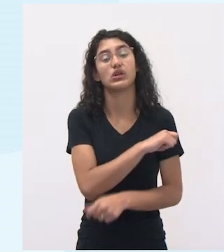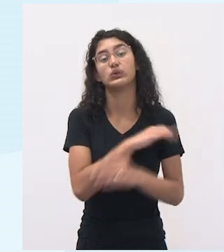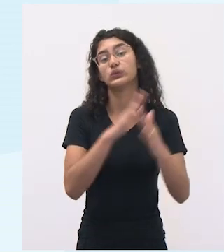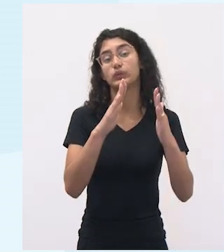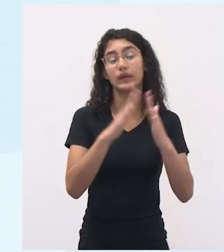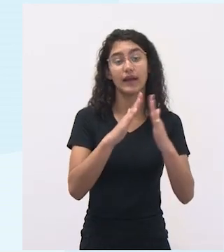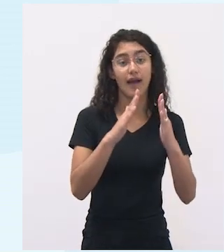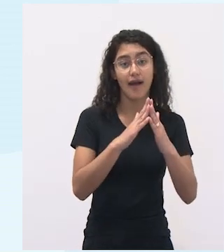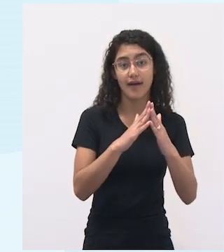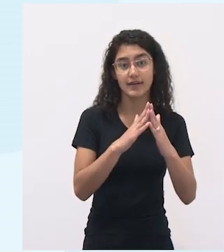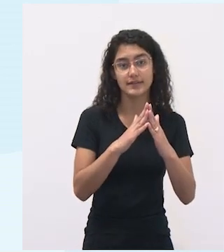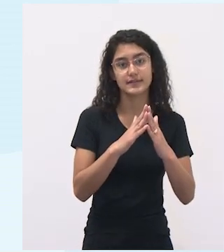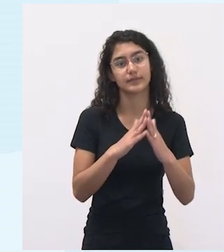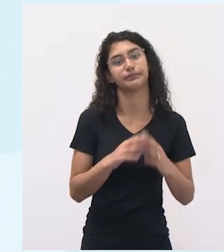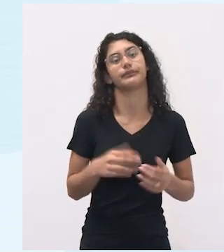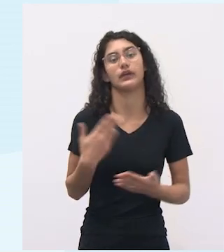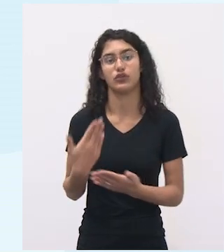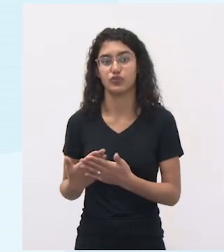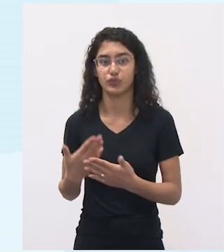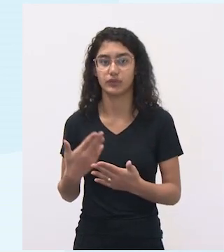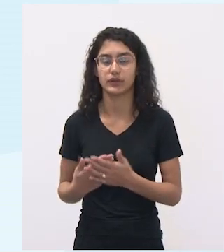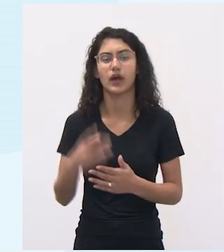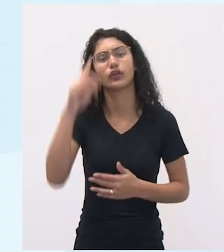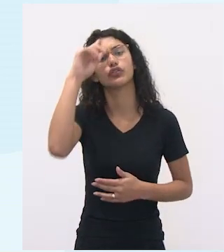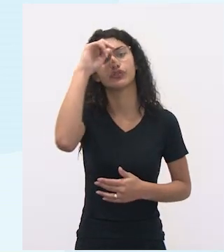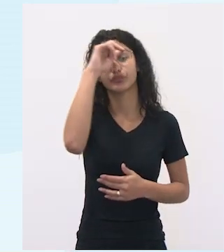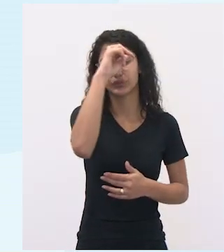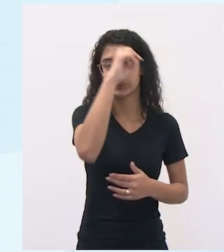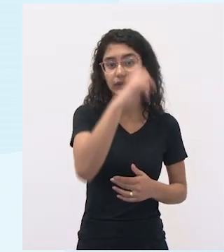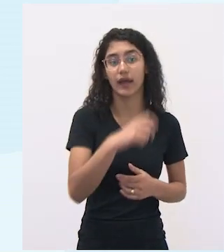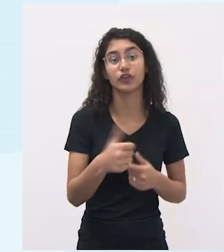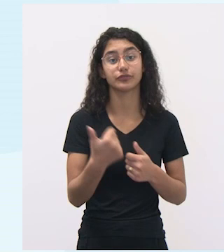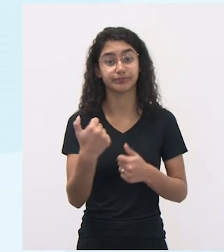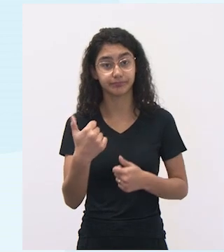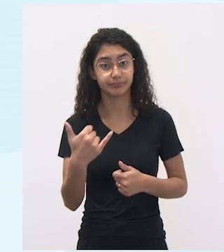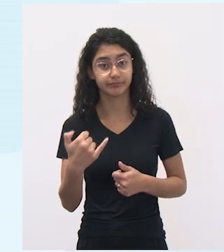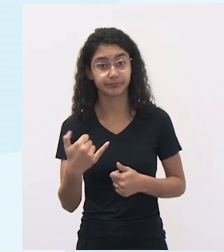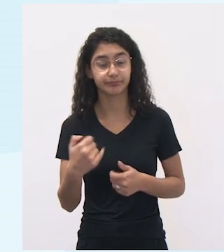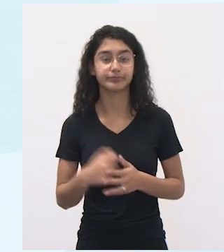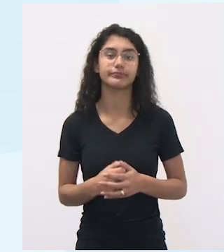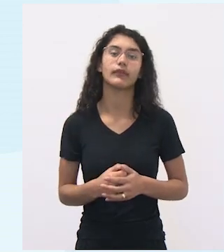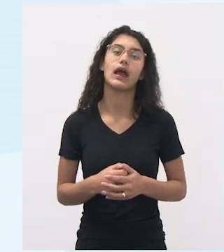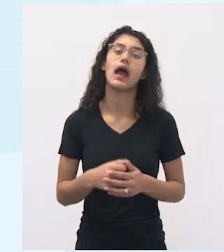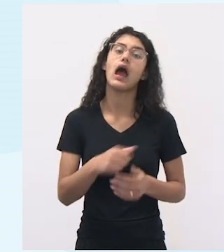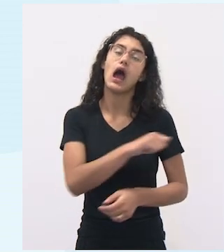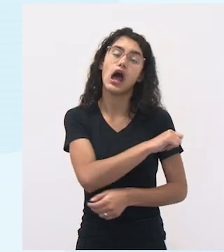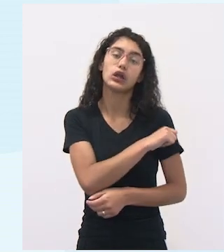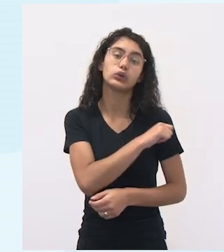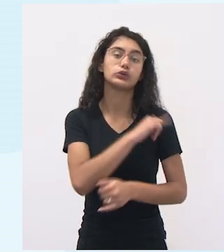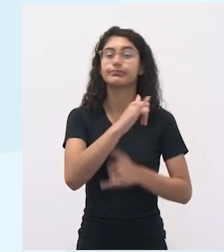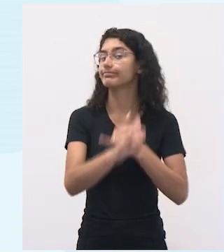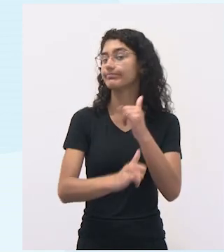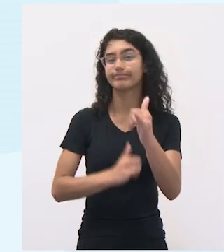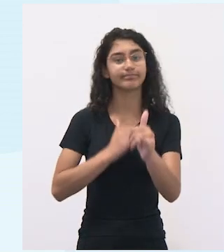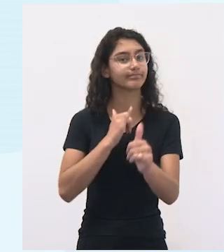remoto, alunos que tiveram as maiores dificuldades de dividir celular, alunos que não tinham internet, alunos que ficaram